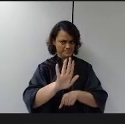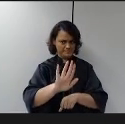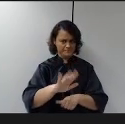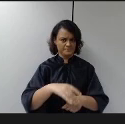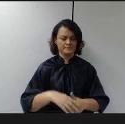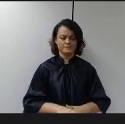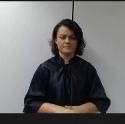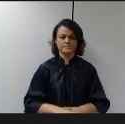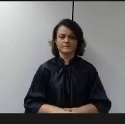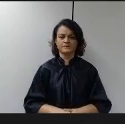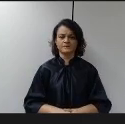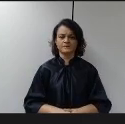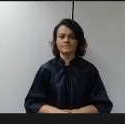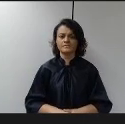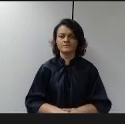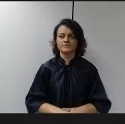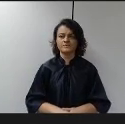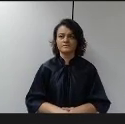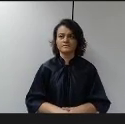Tá.